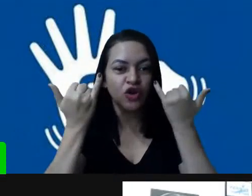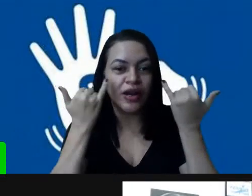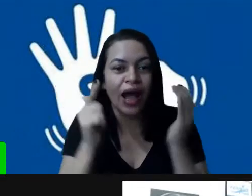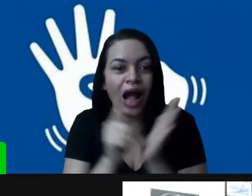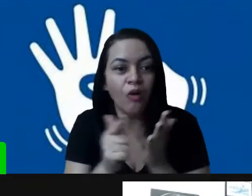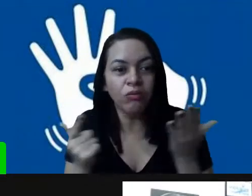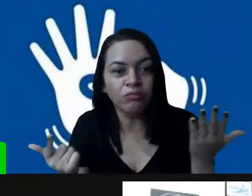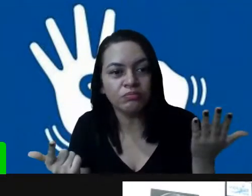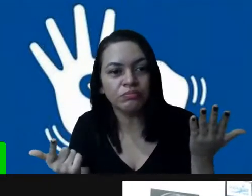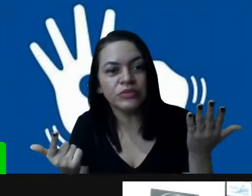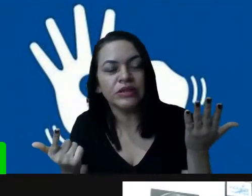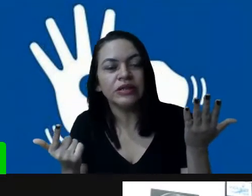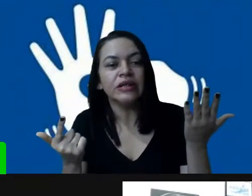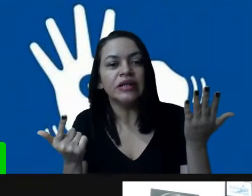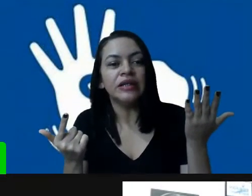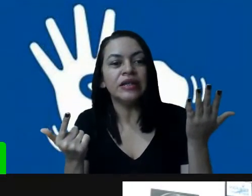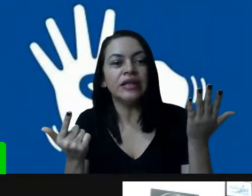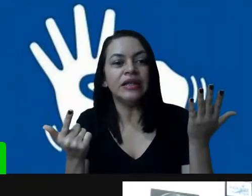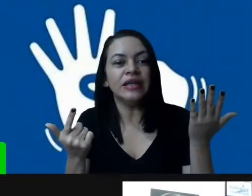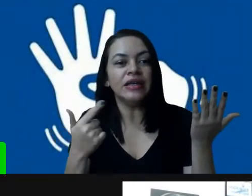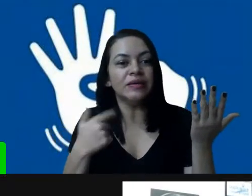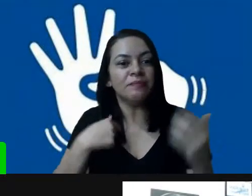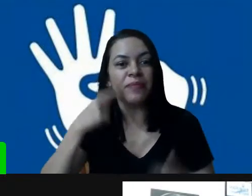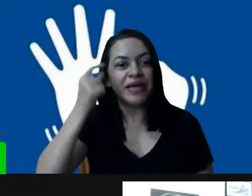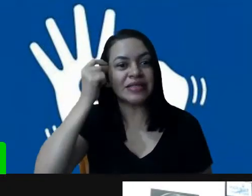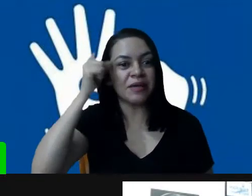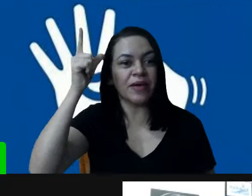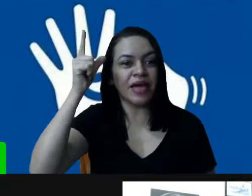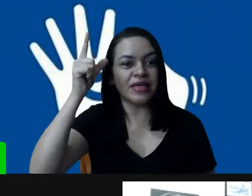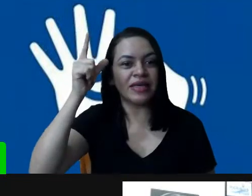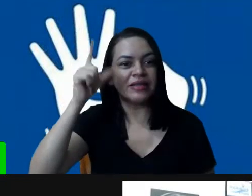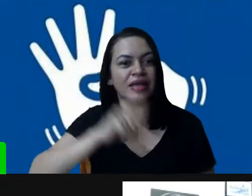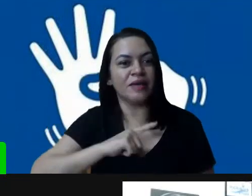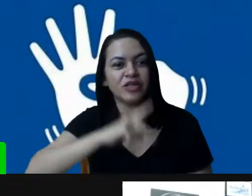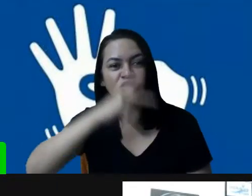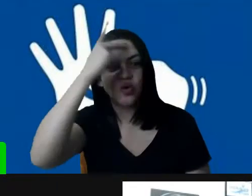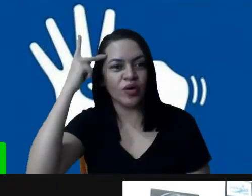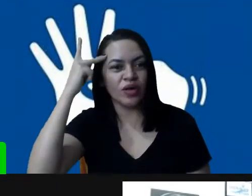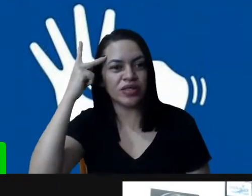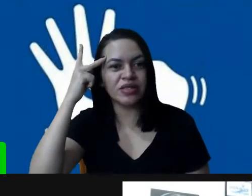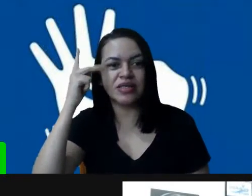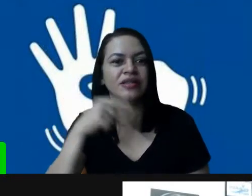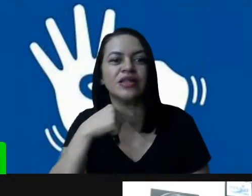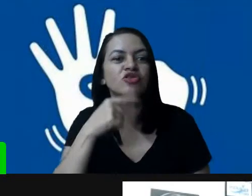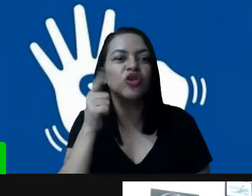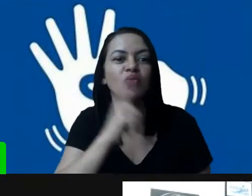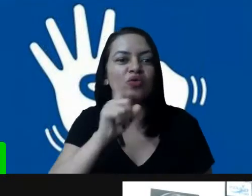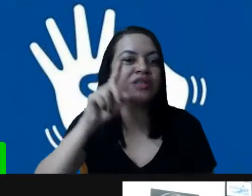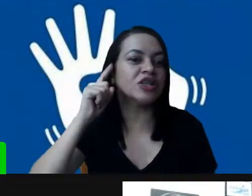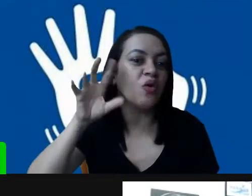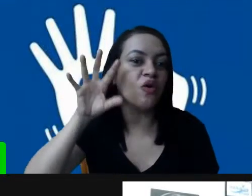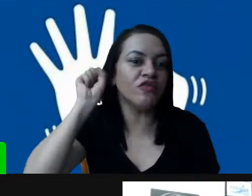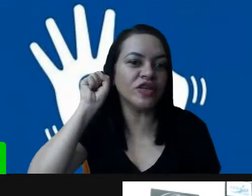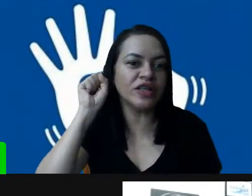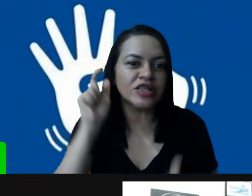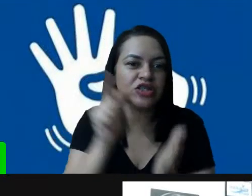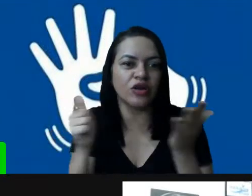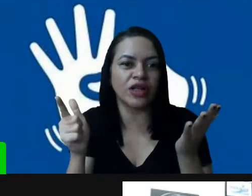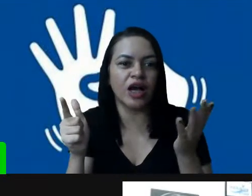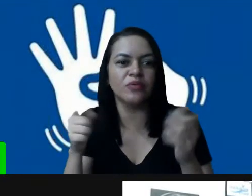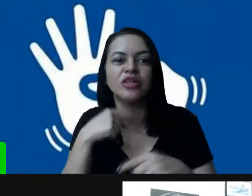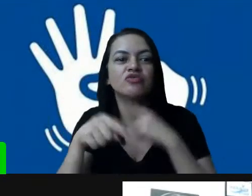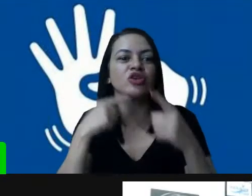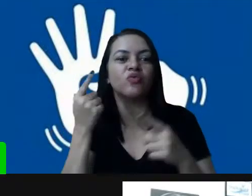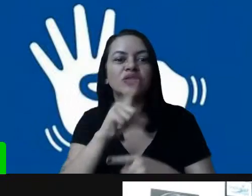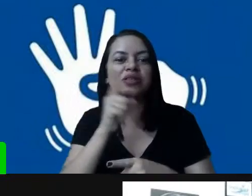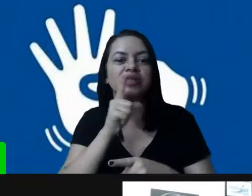assistindo o jornal e perceber que tem pessoas que não estão conseguindo ouvir esse